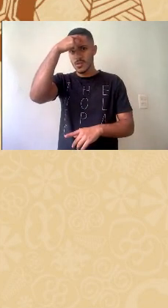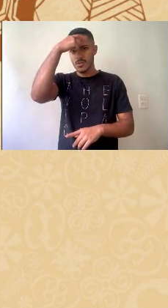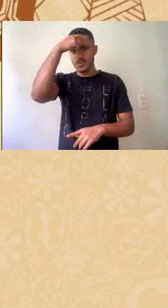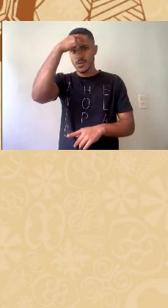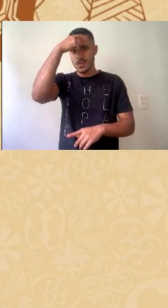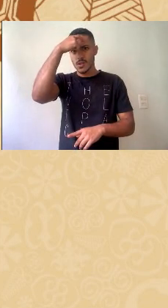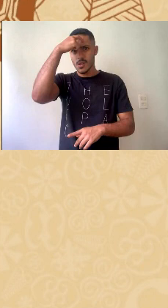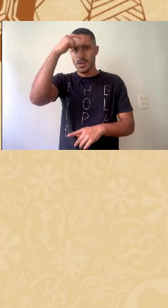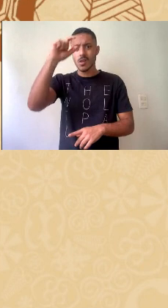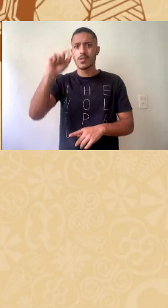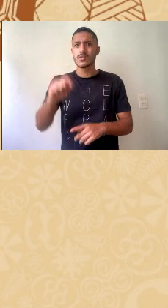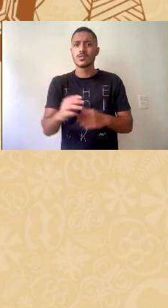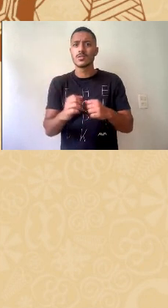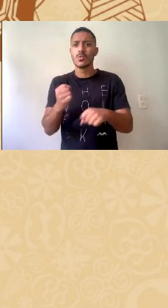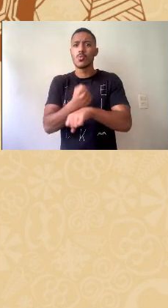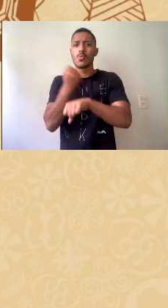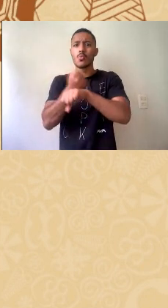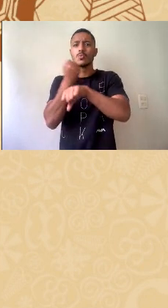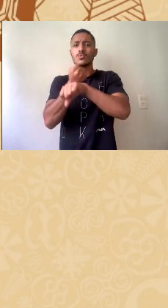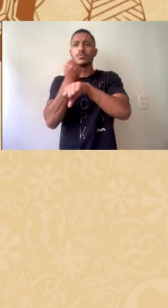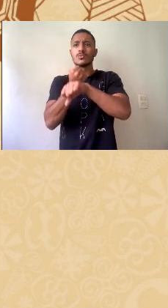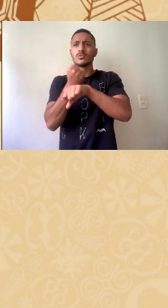de construirmos a narrativa